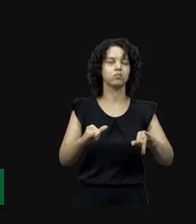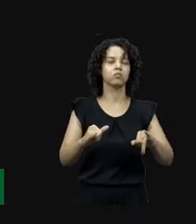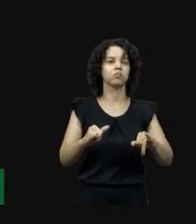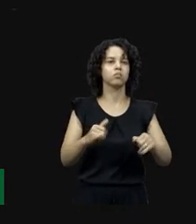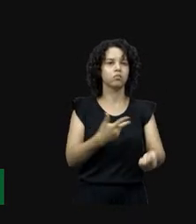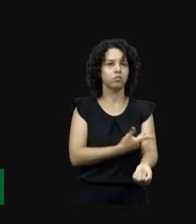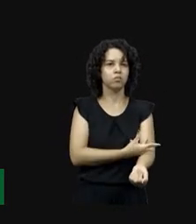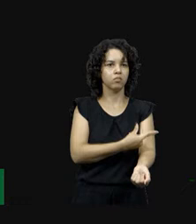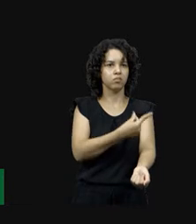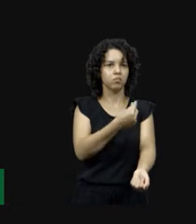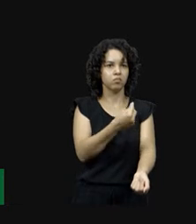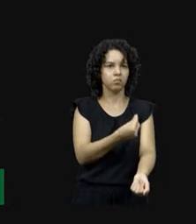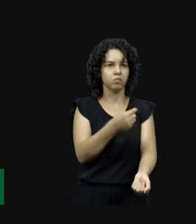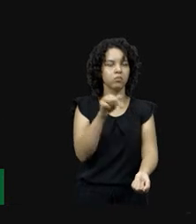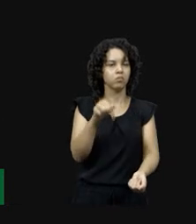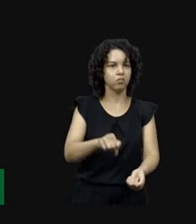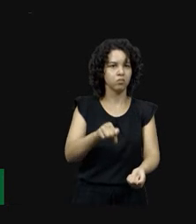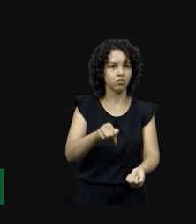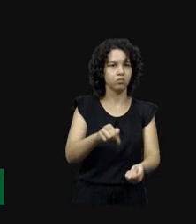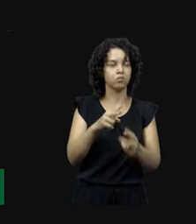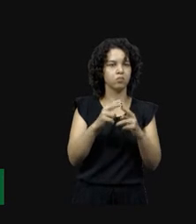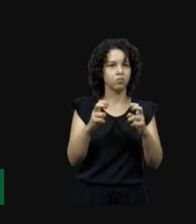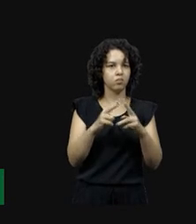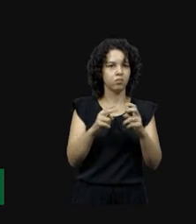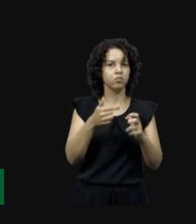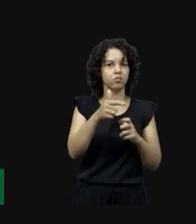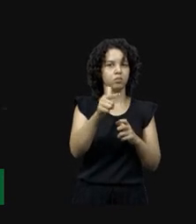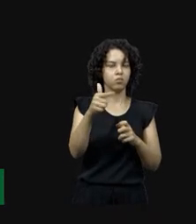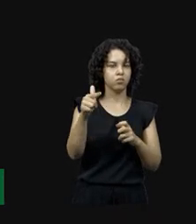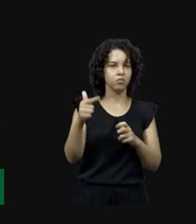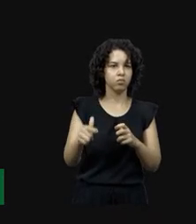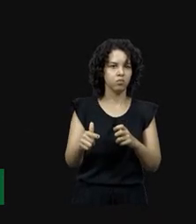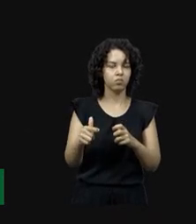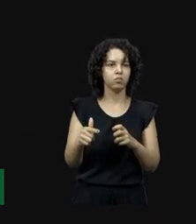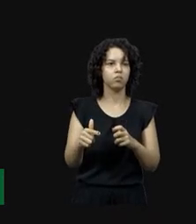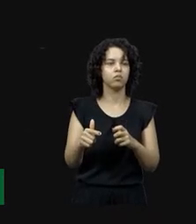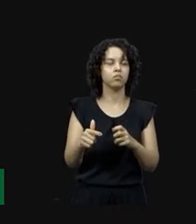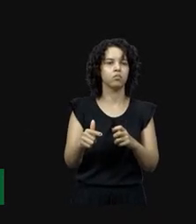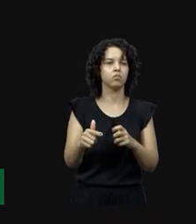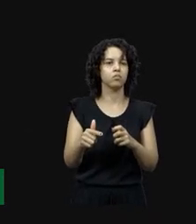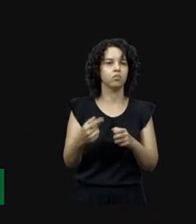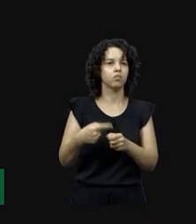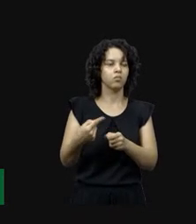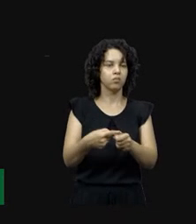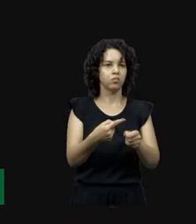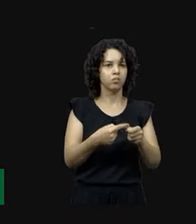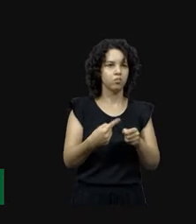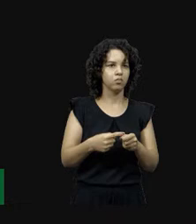em Florianópolis e em outros municípios teriam acusado presença de substâncias químicas